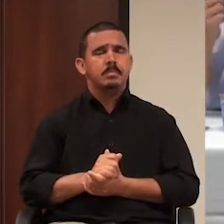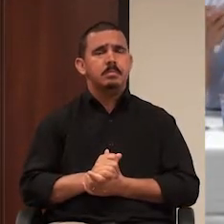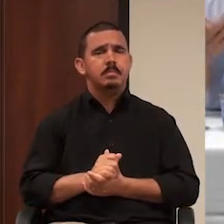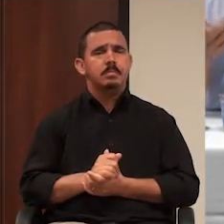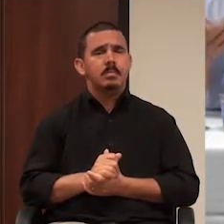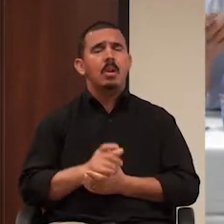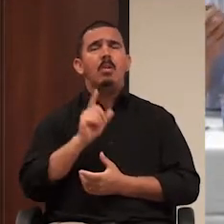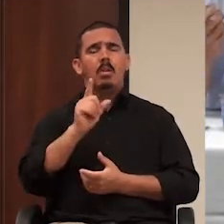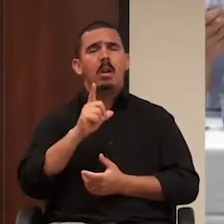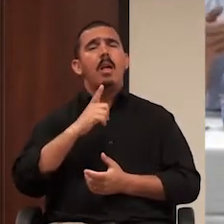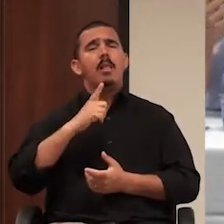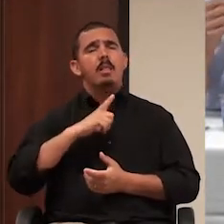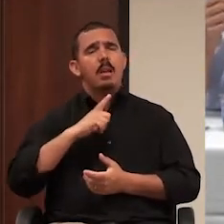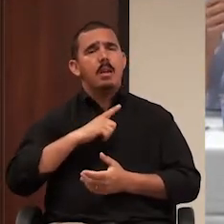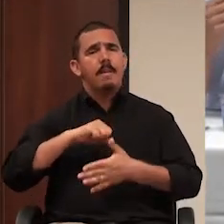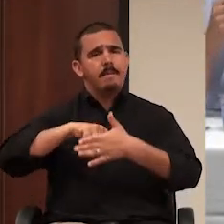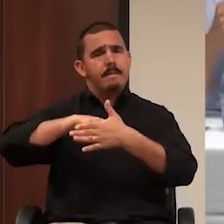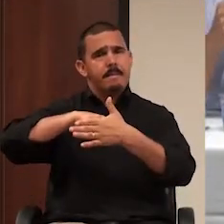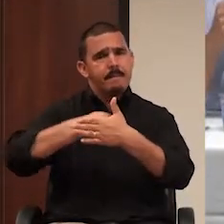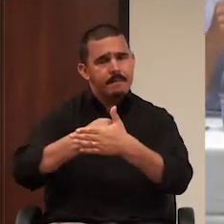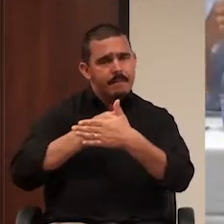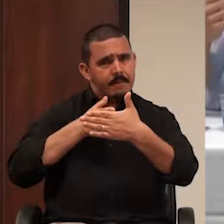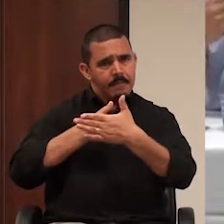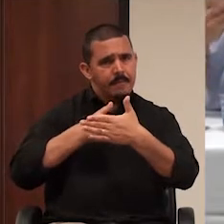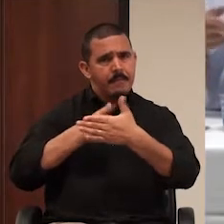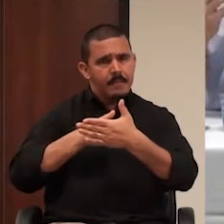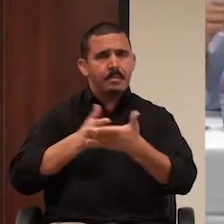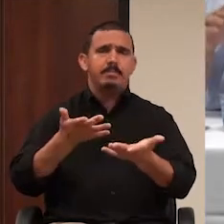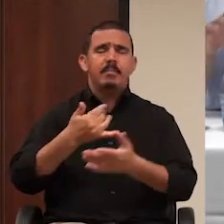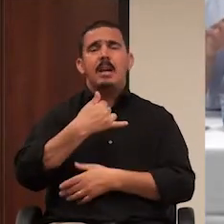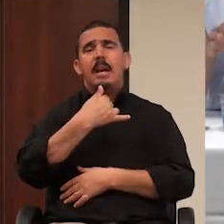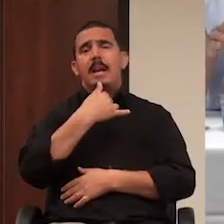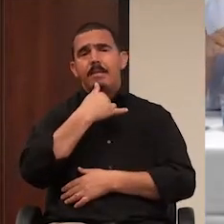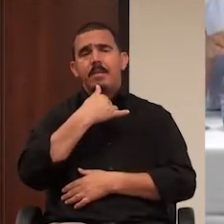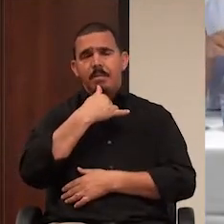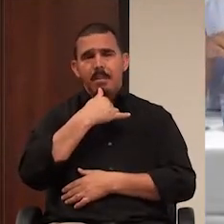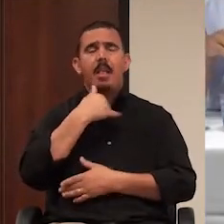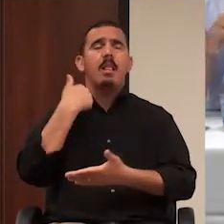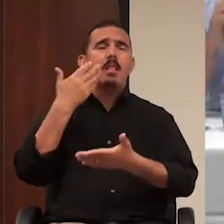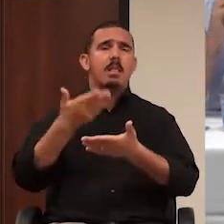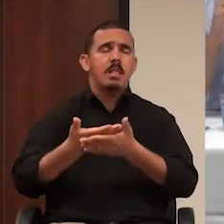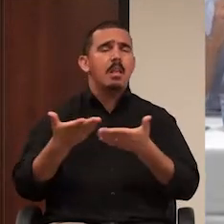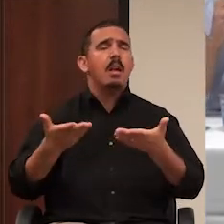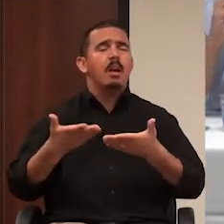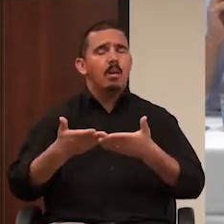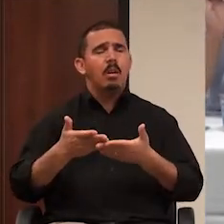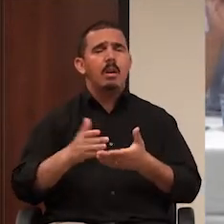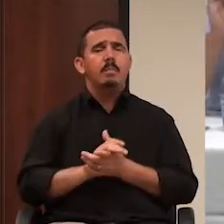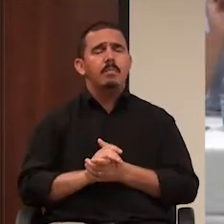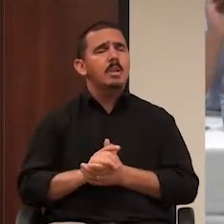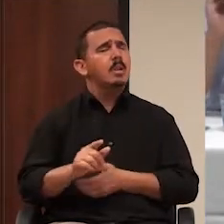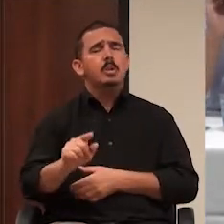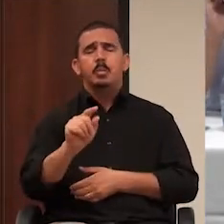a interdição era, e infelizmente ainda é vista,